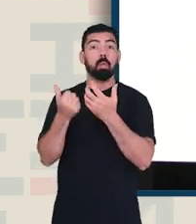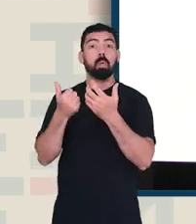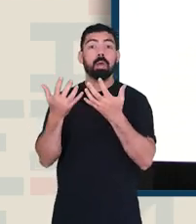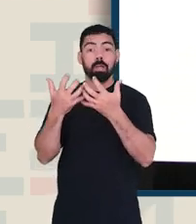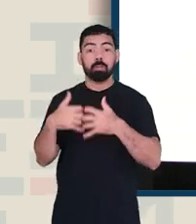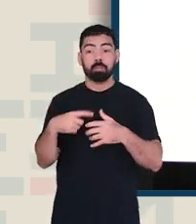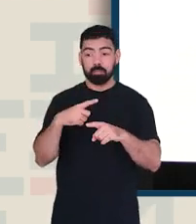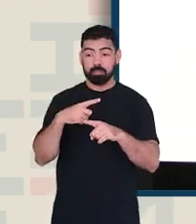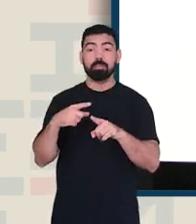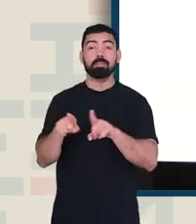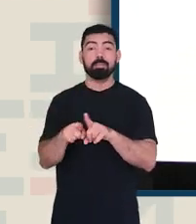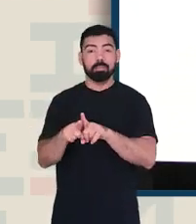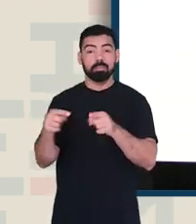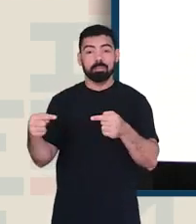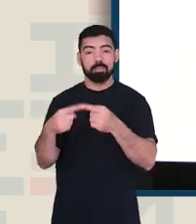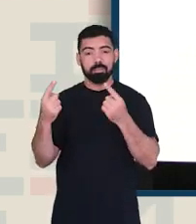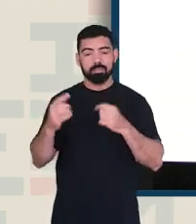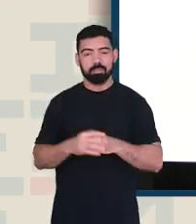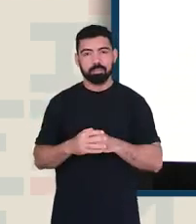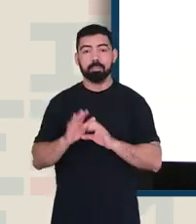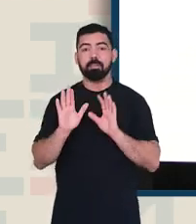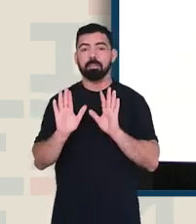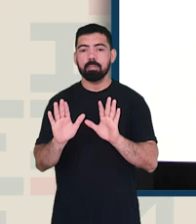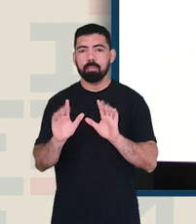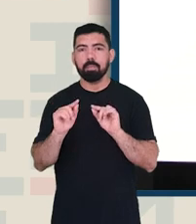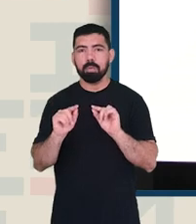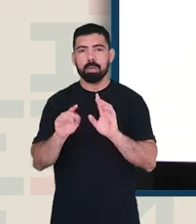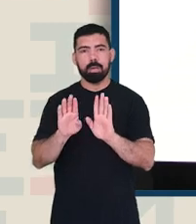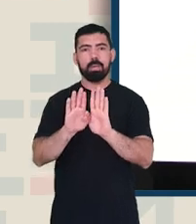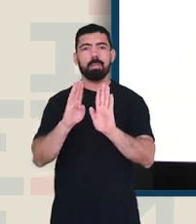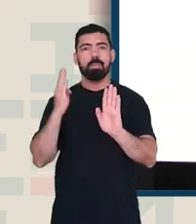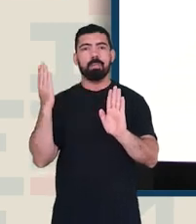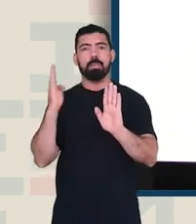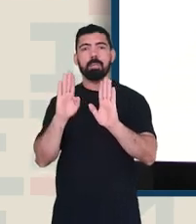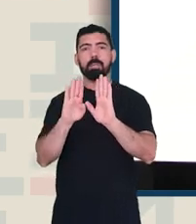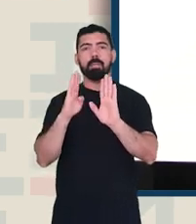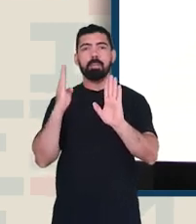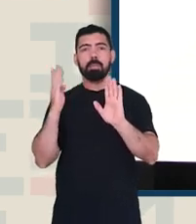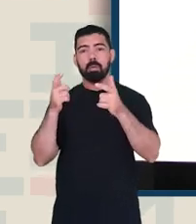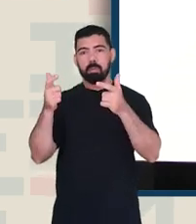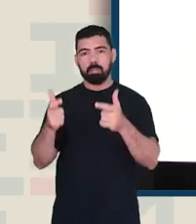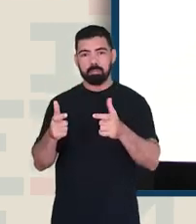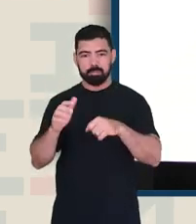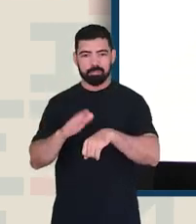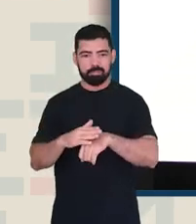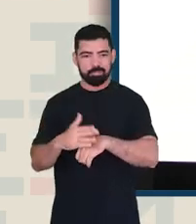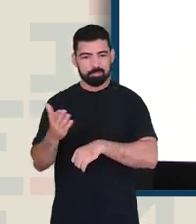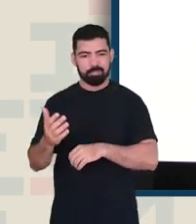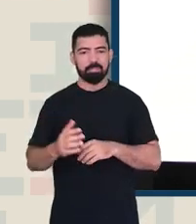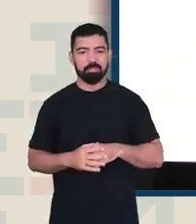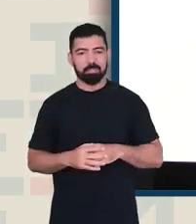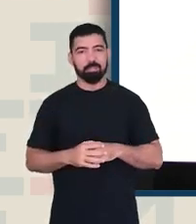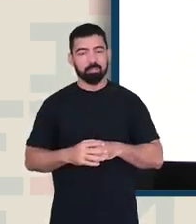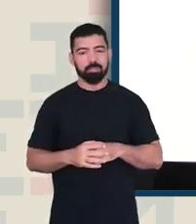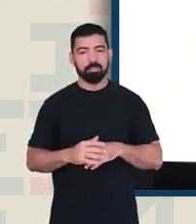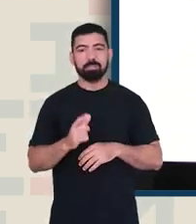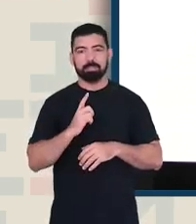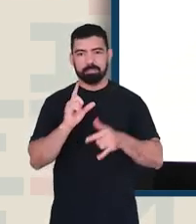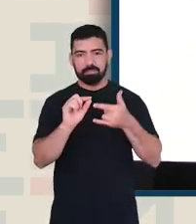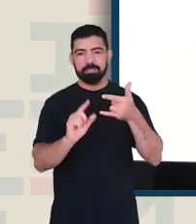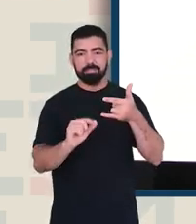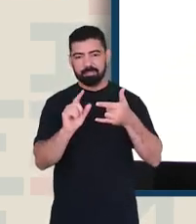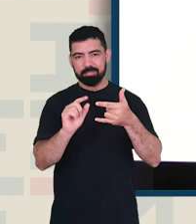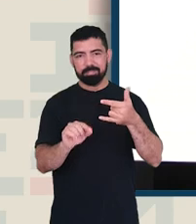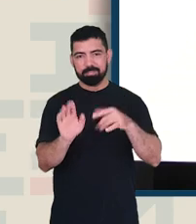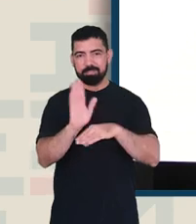ou harmônicos. Feito por uma porta de um estacionamento, certo? Tem no YouTube